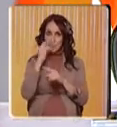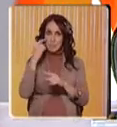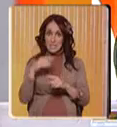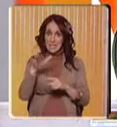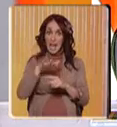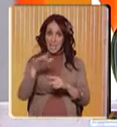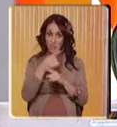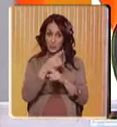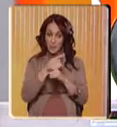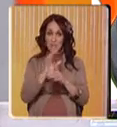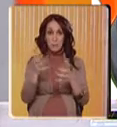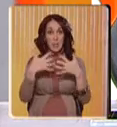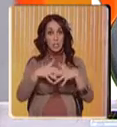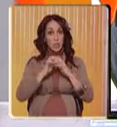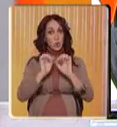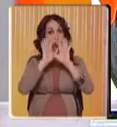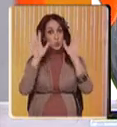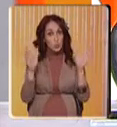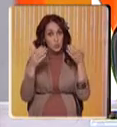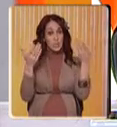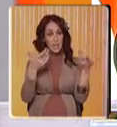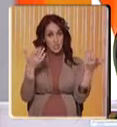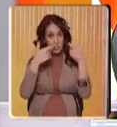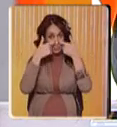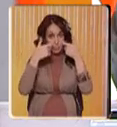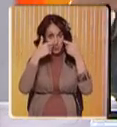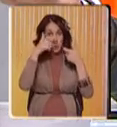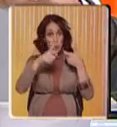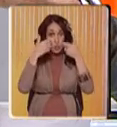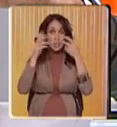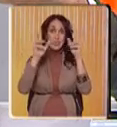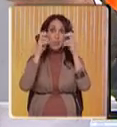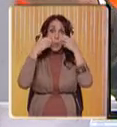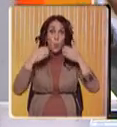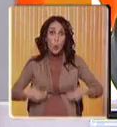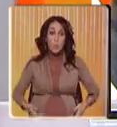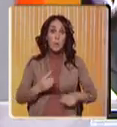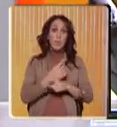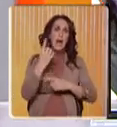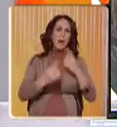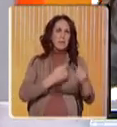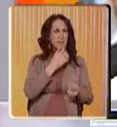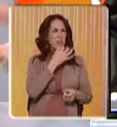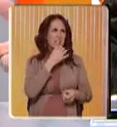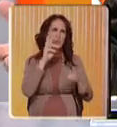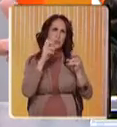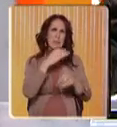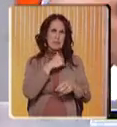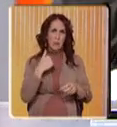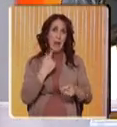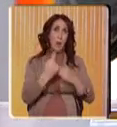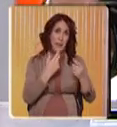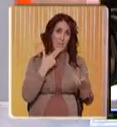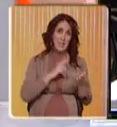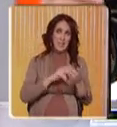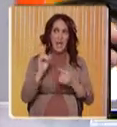especialistas para esclarecermos as dúvidas das pessoas. Porque há muita coisa que realmente se diz acerca da nossa saúde, do nosso corpo humano, que é verdade, mas